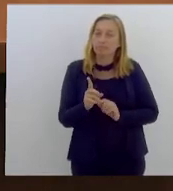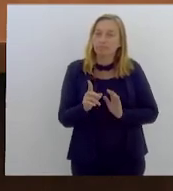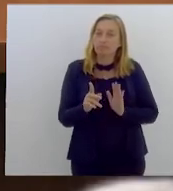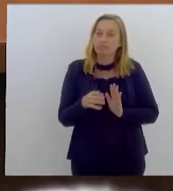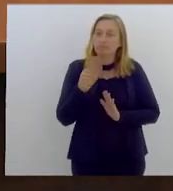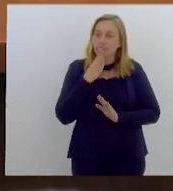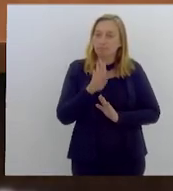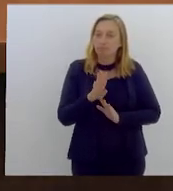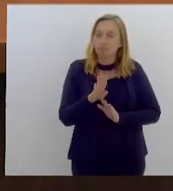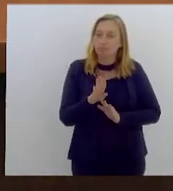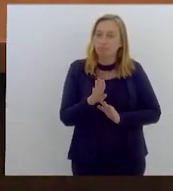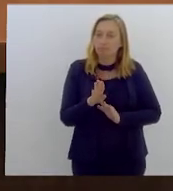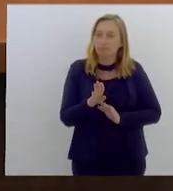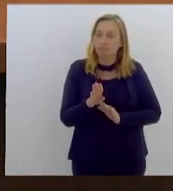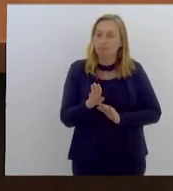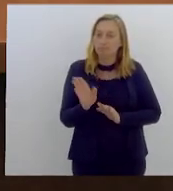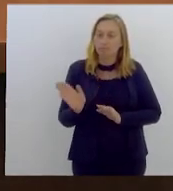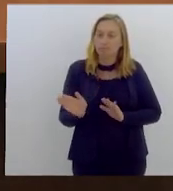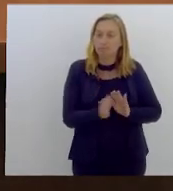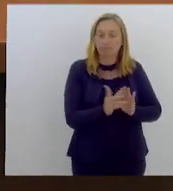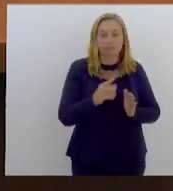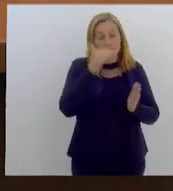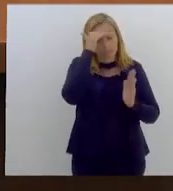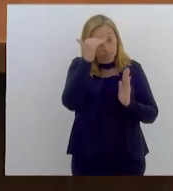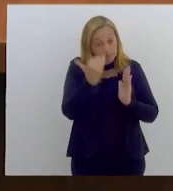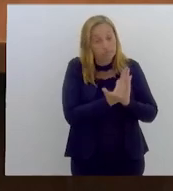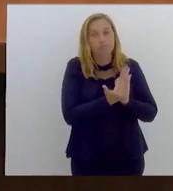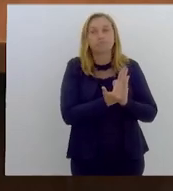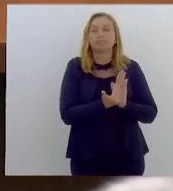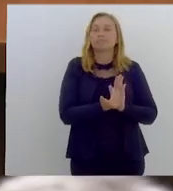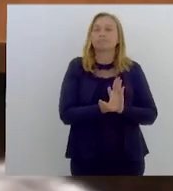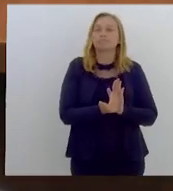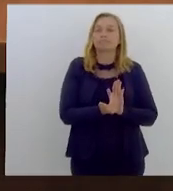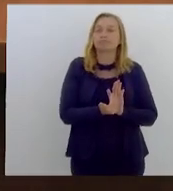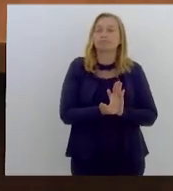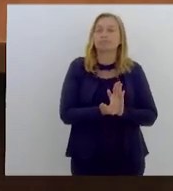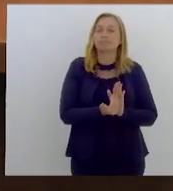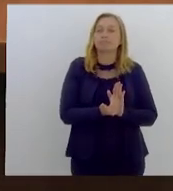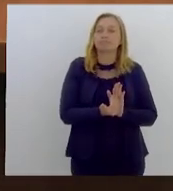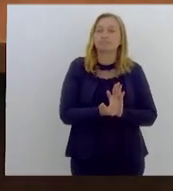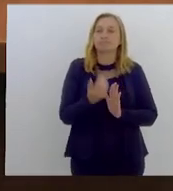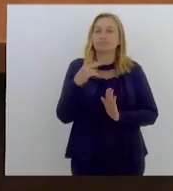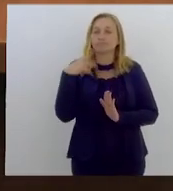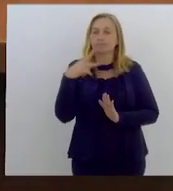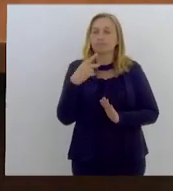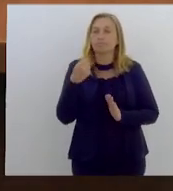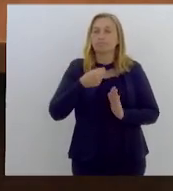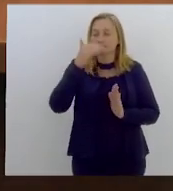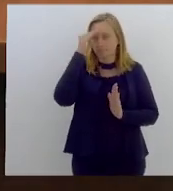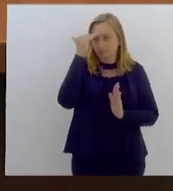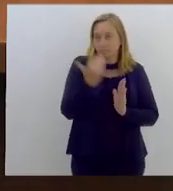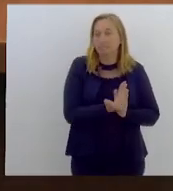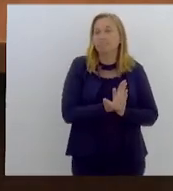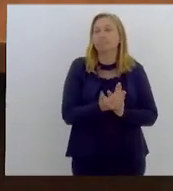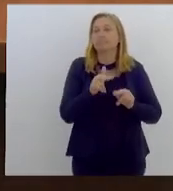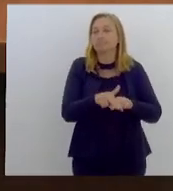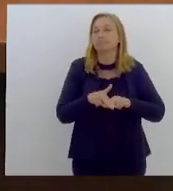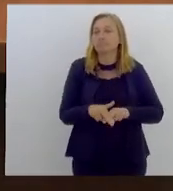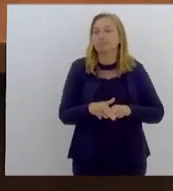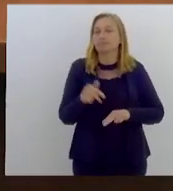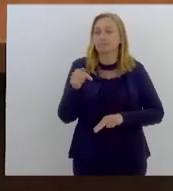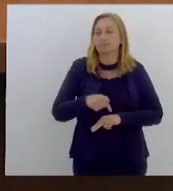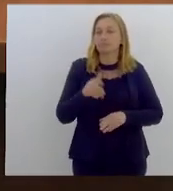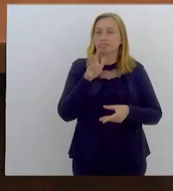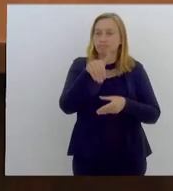em vão e será absolutamente cumprida à risca. Palavra dada em política tem que ser cumprida, e é por isso que a gente está garantindo